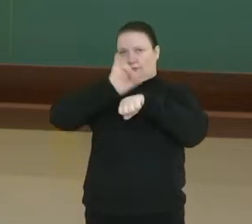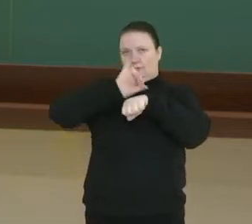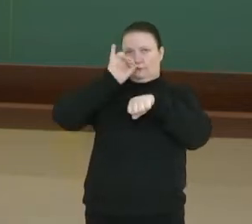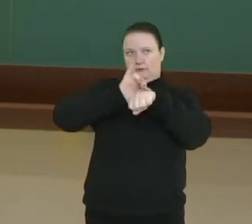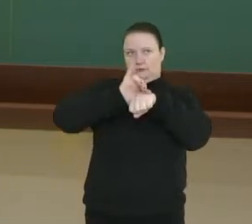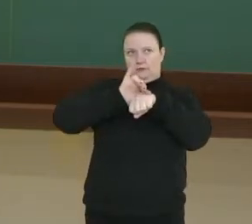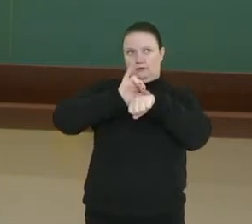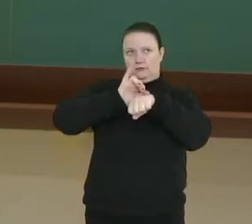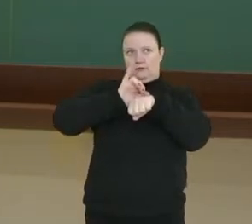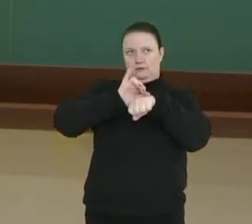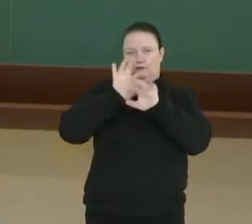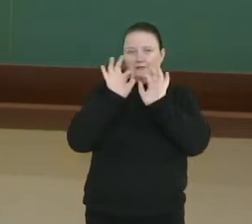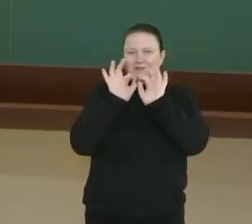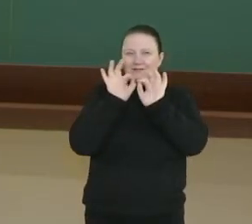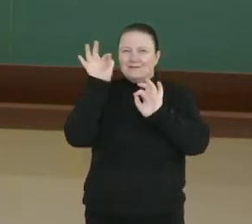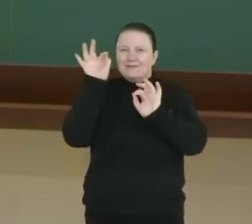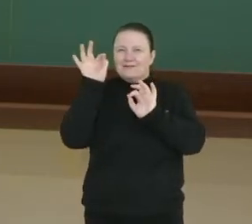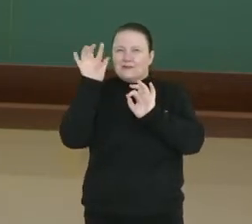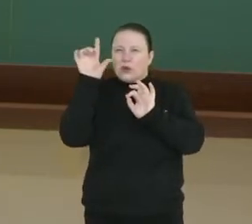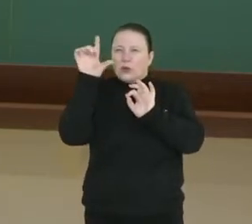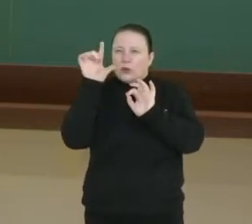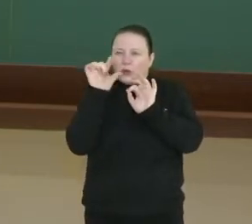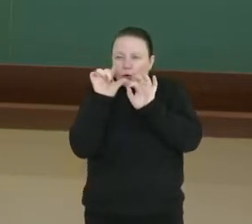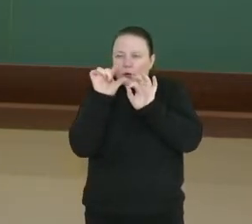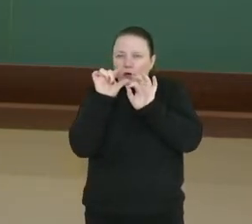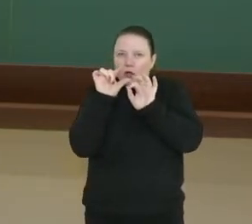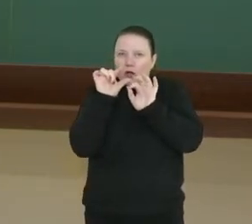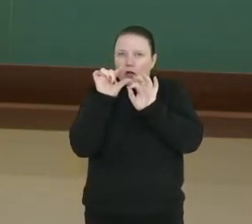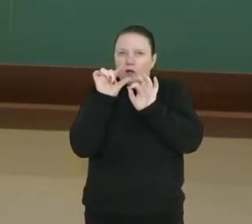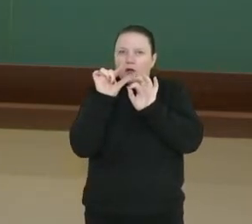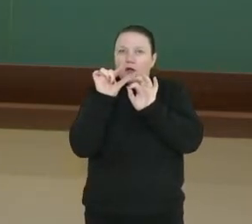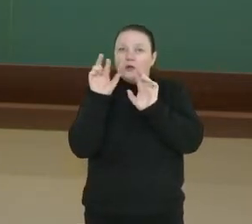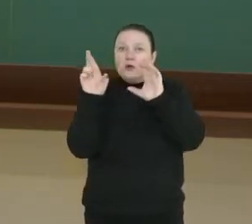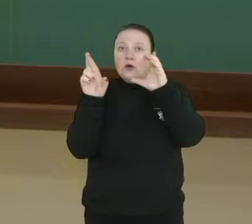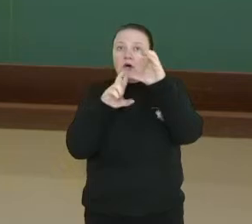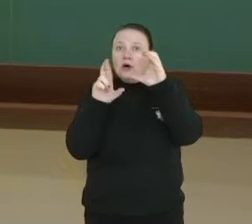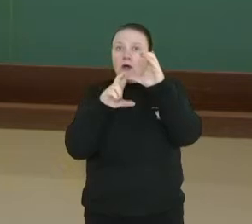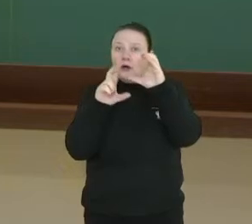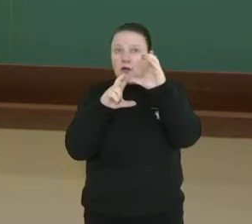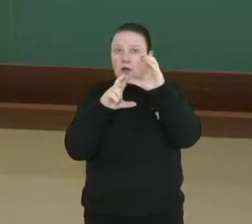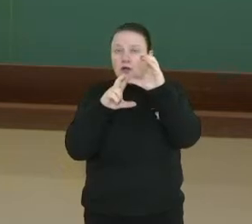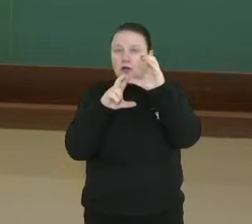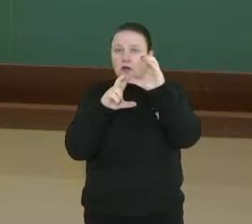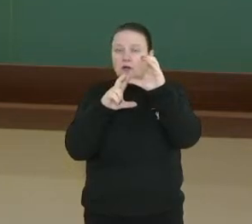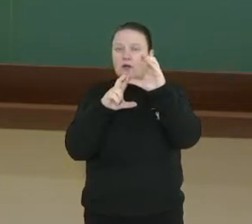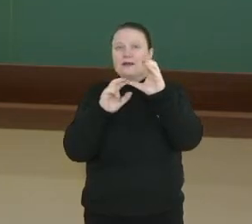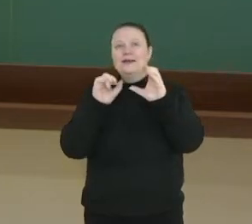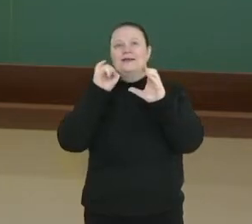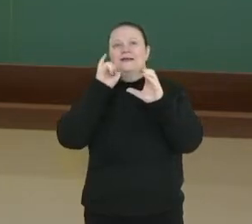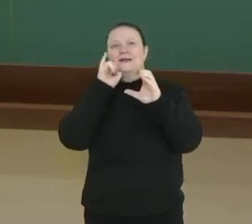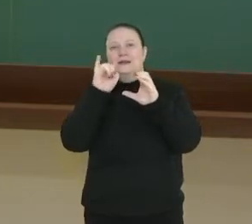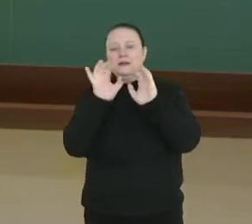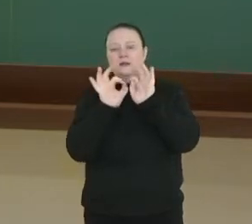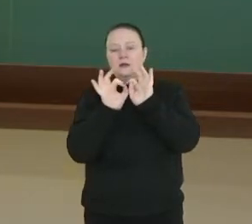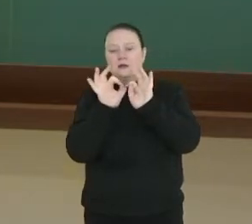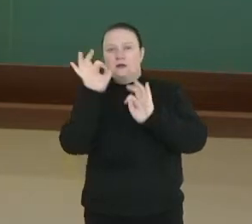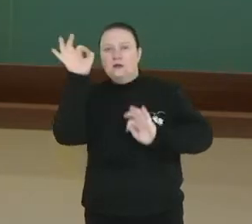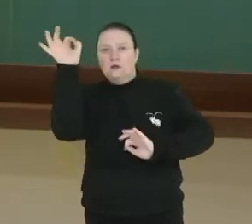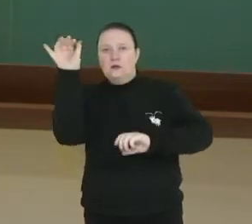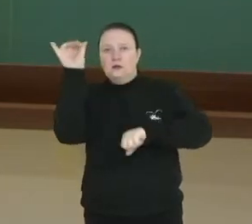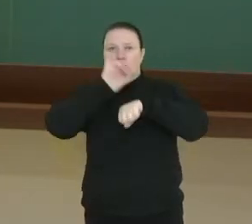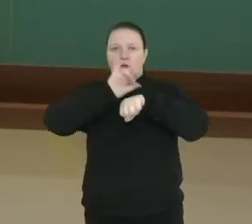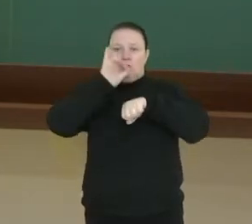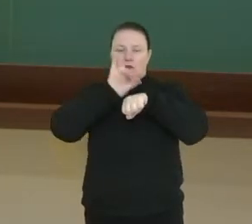reta é menor do que a distância do raio. Então, se a distância do centro